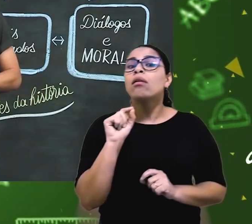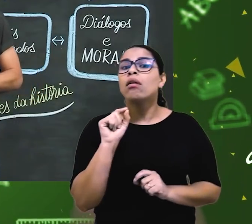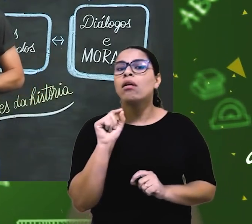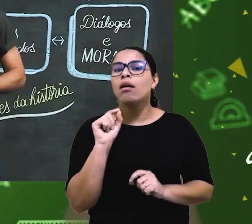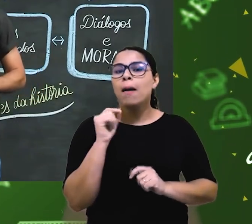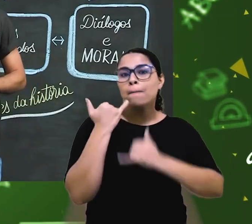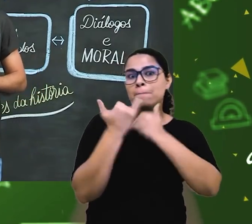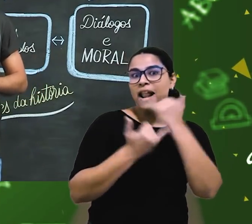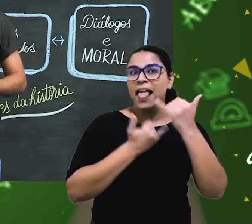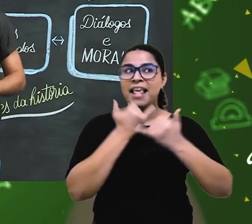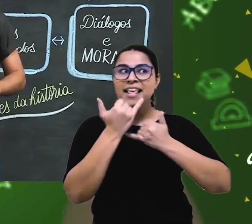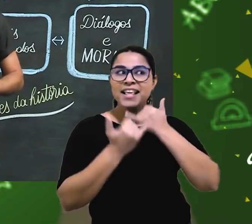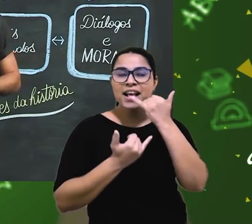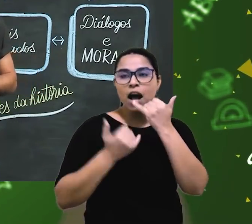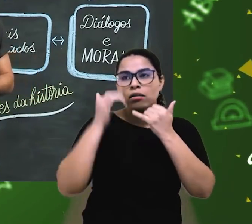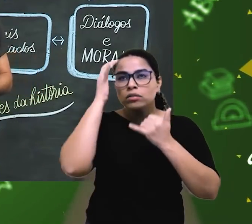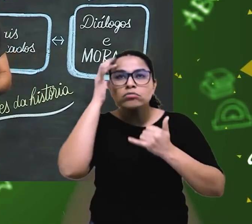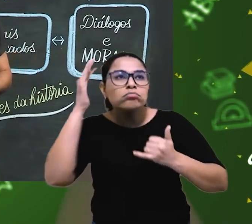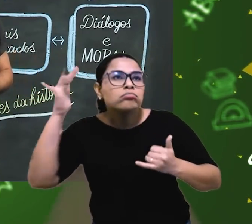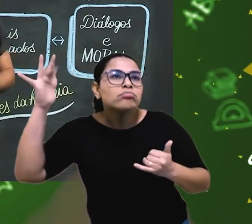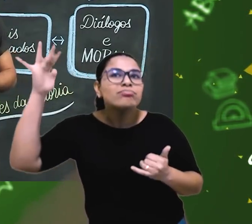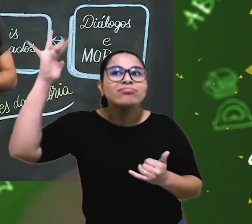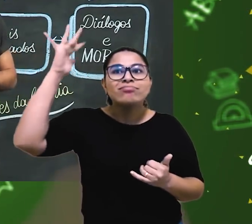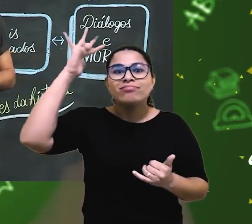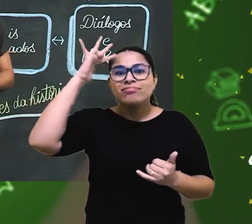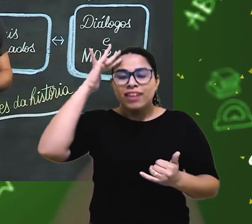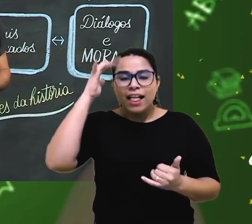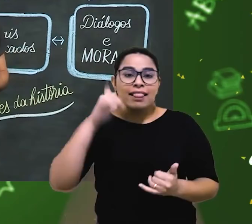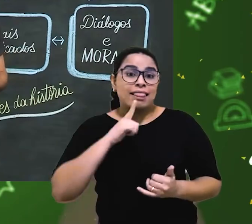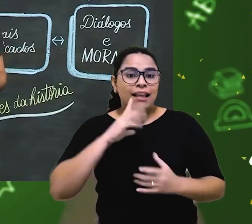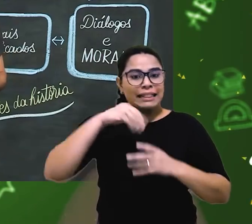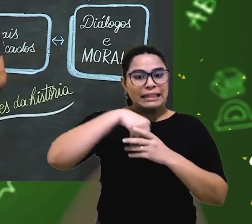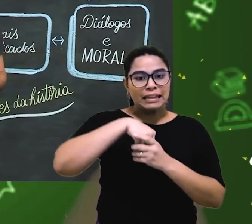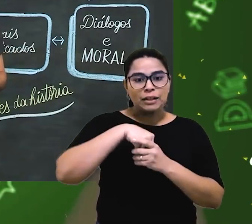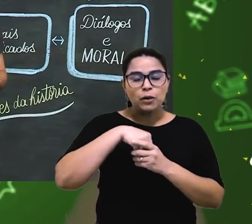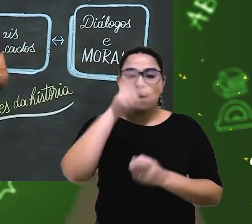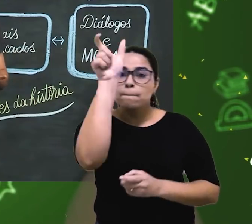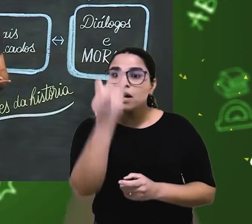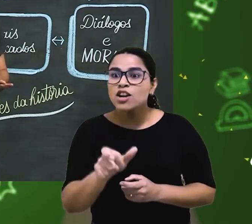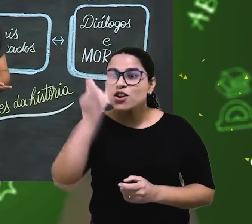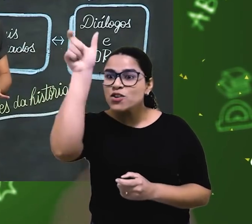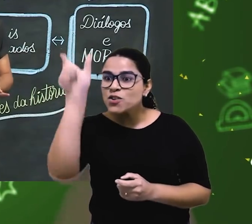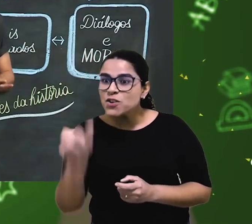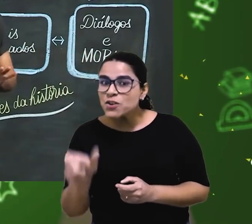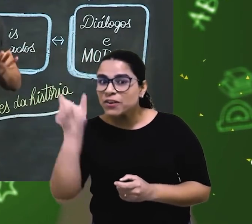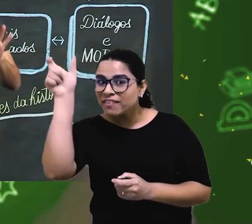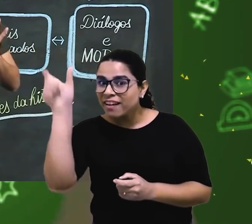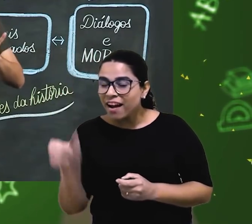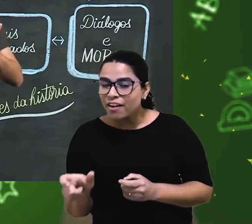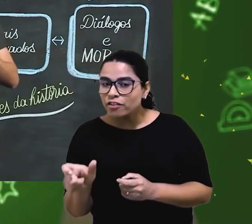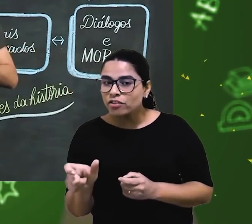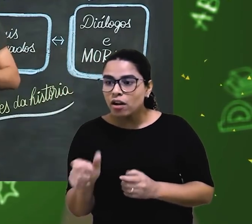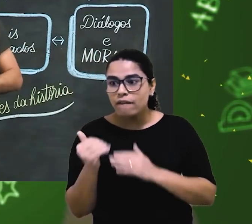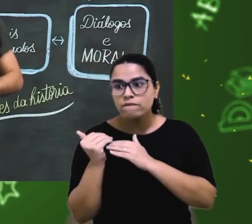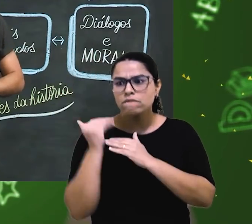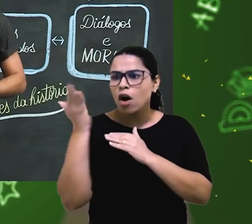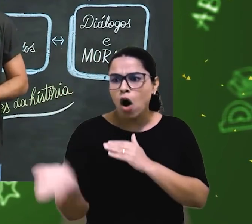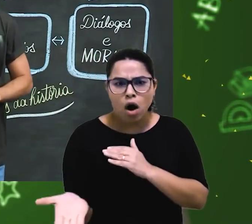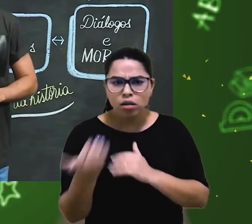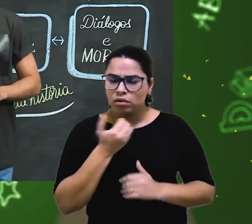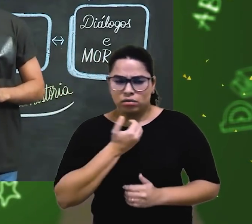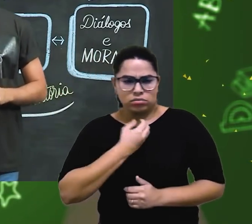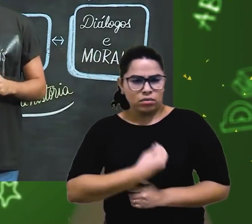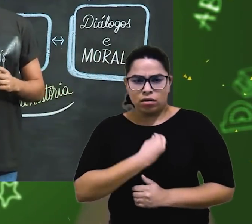poucos elementos realistas nesses contos. Nós vamos ter personagens que vivenciam histórias que fogem à realidade que os nossos